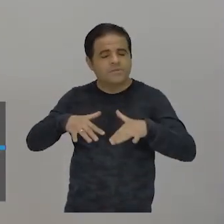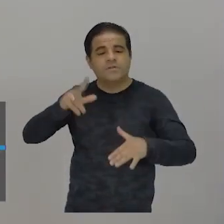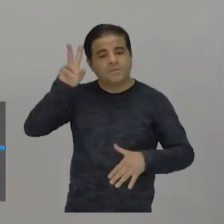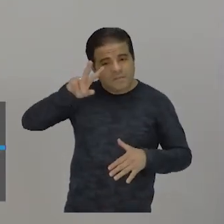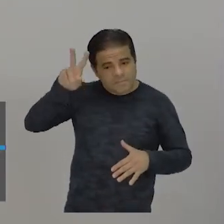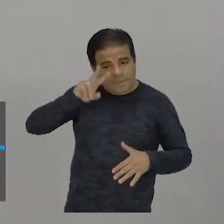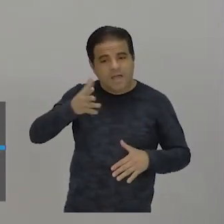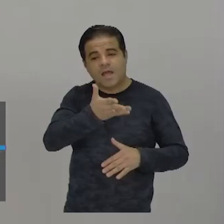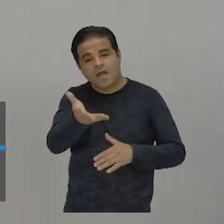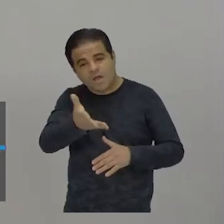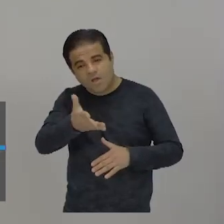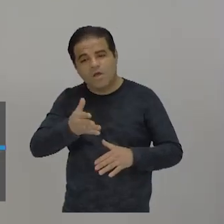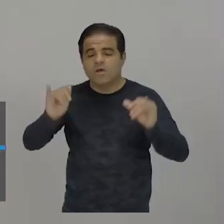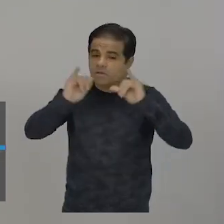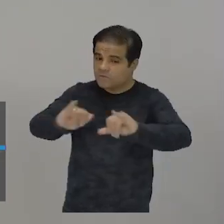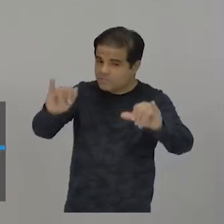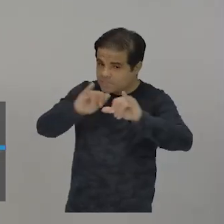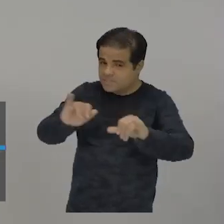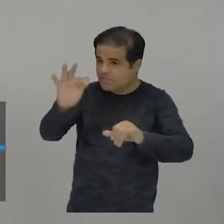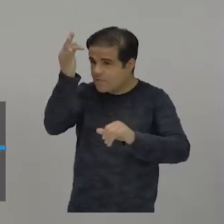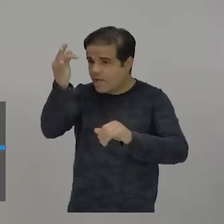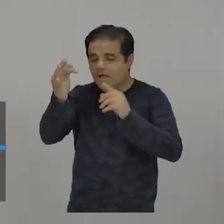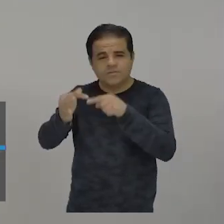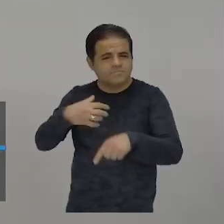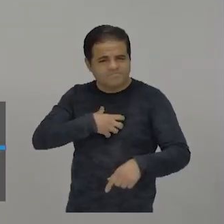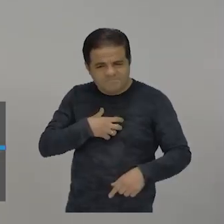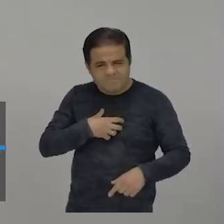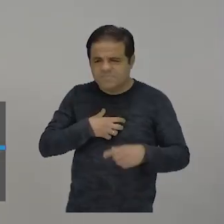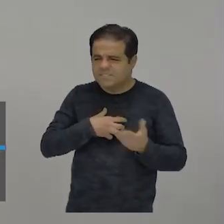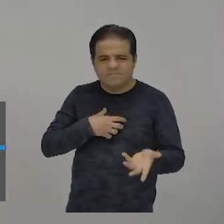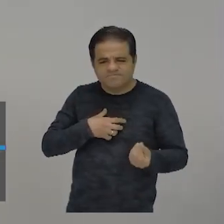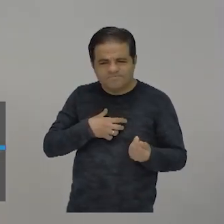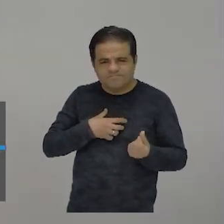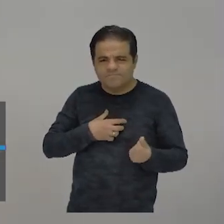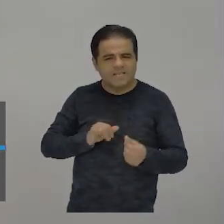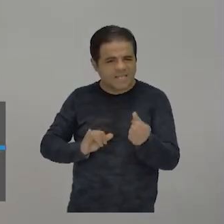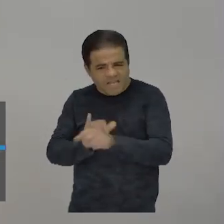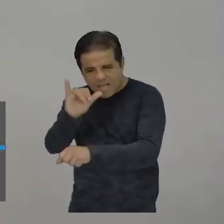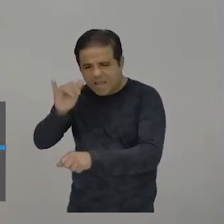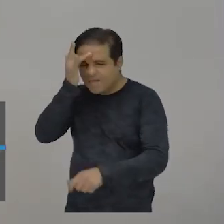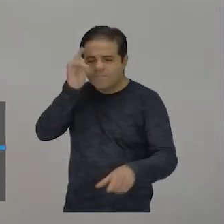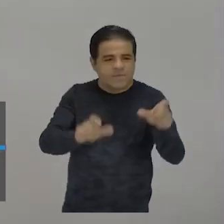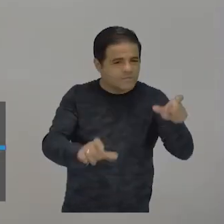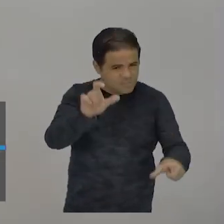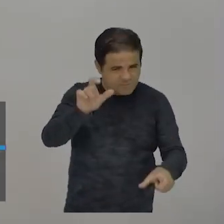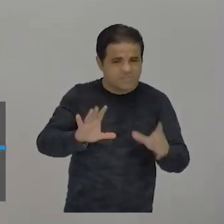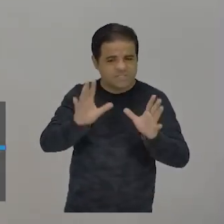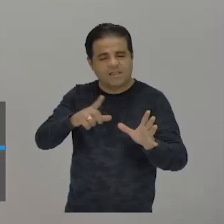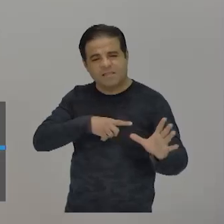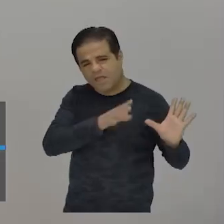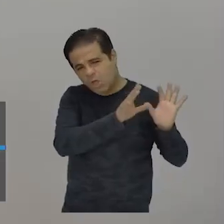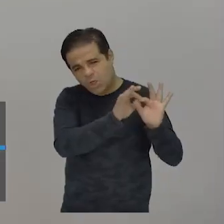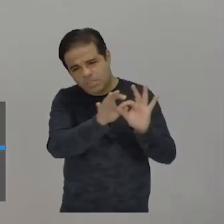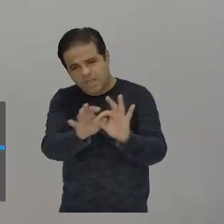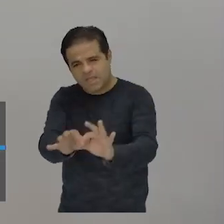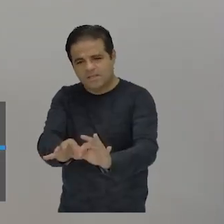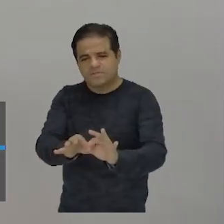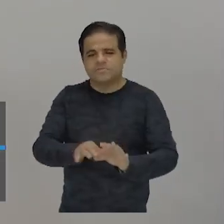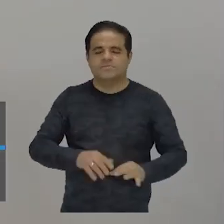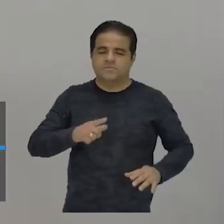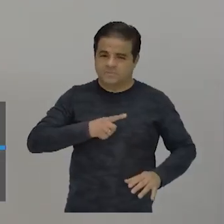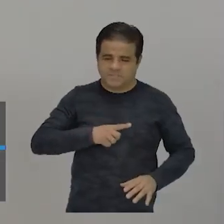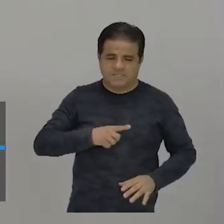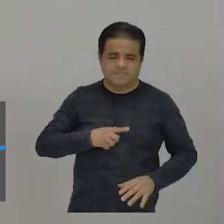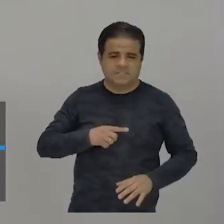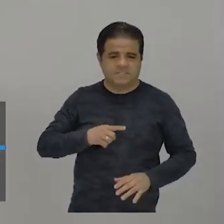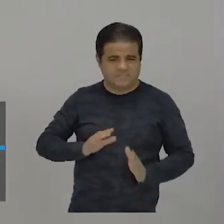nesse momento, notícias falsas com sentido de enganar as pessoas, que já tem um contexto aí, já fala que é notícia falsa,